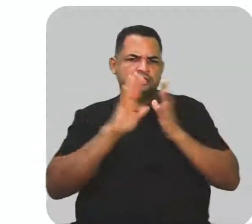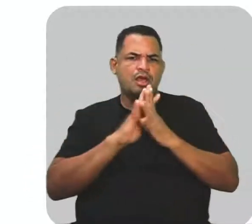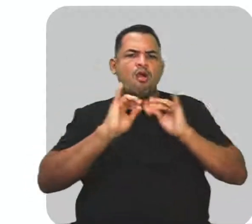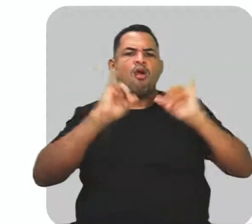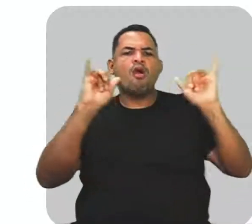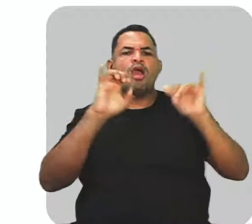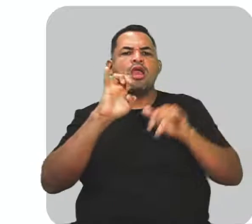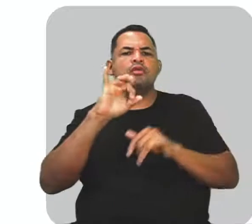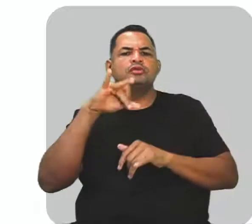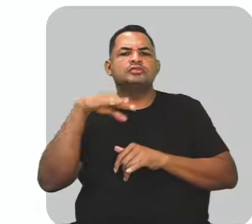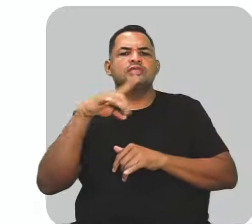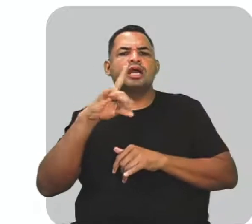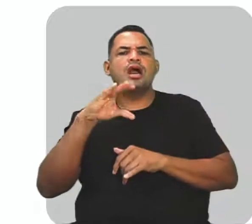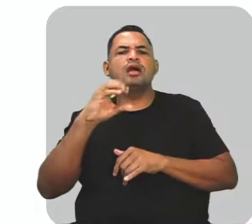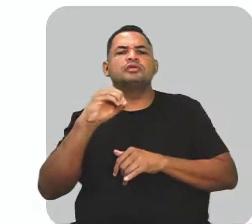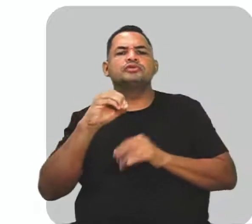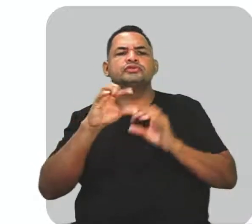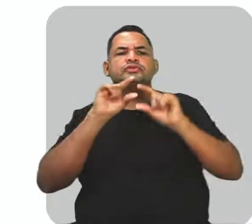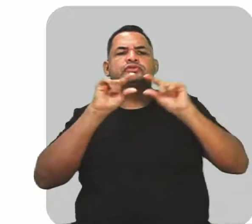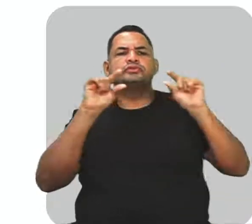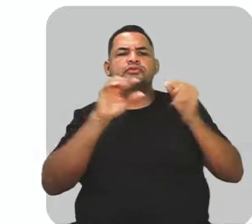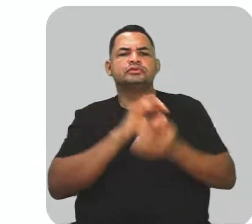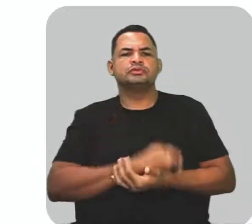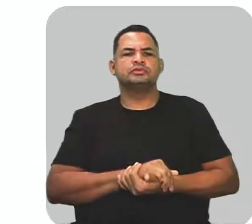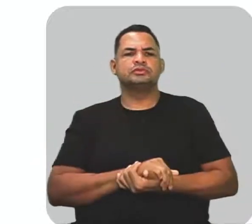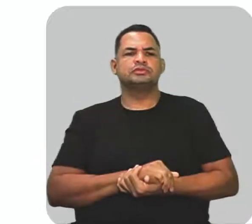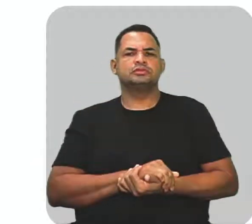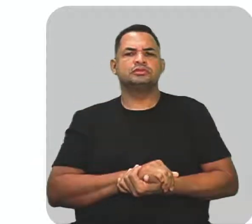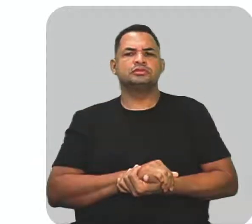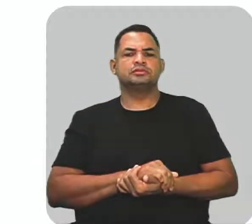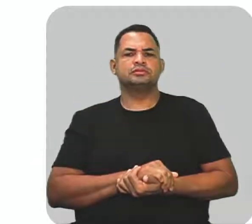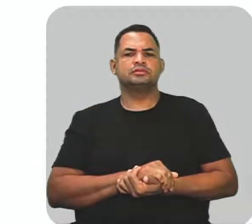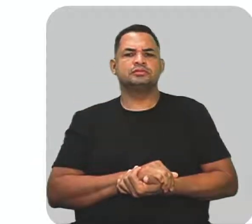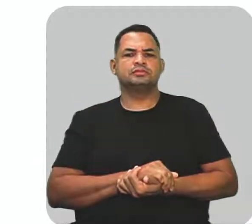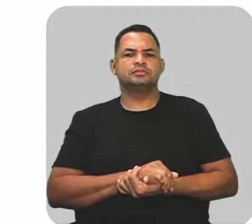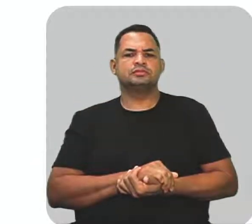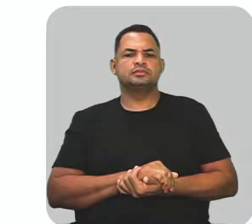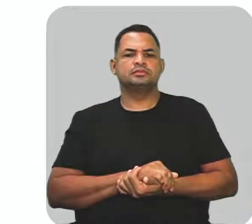Que enunciados são esses, prof? Vamos ver?